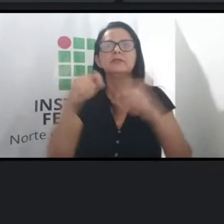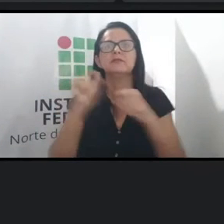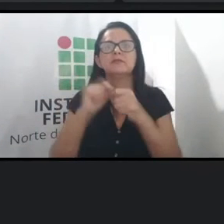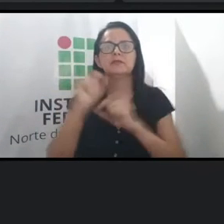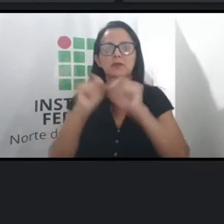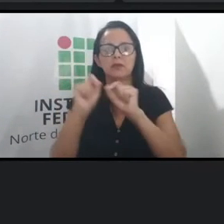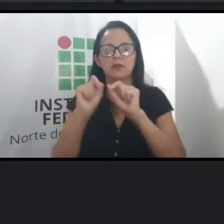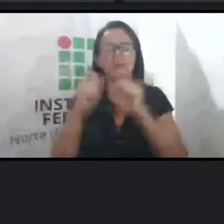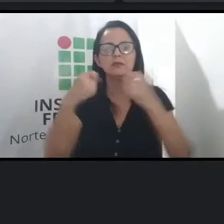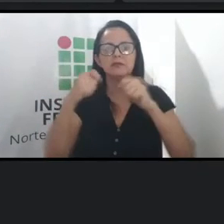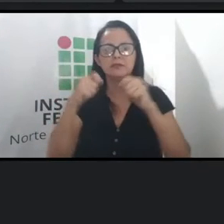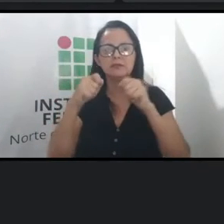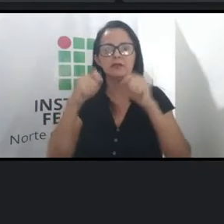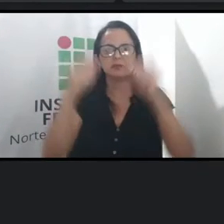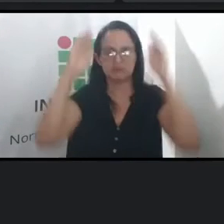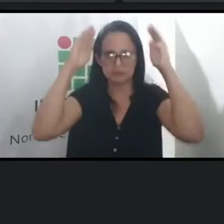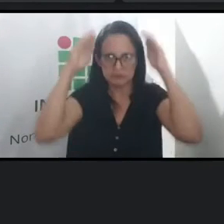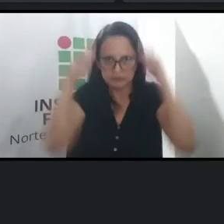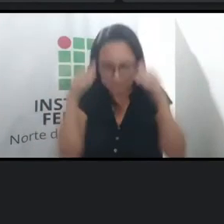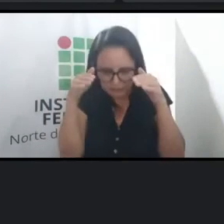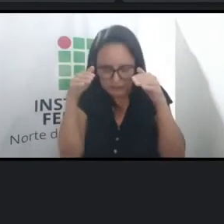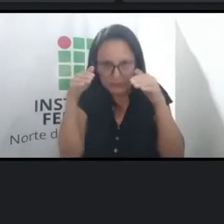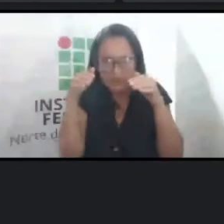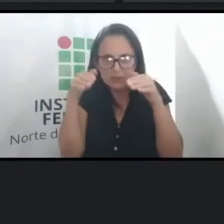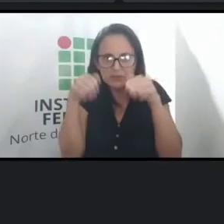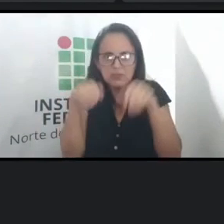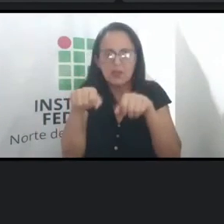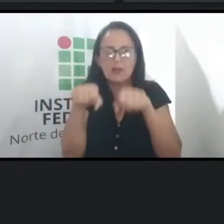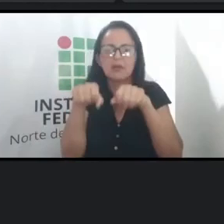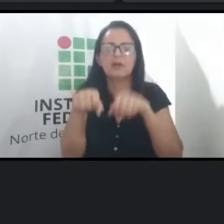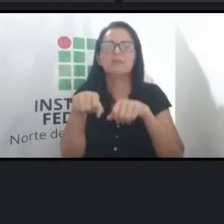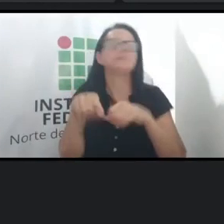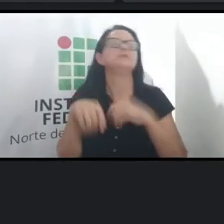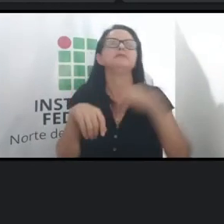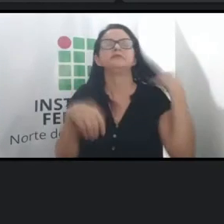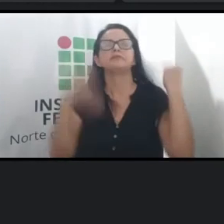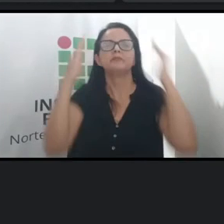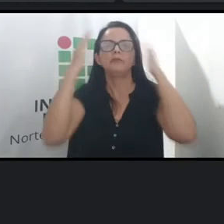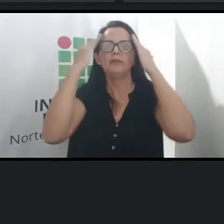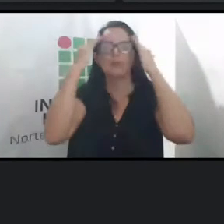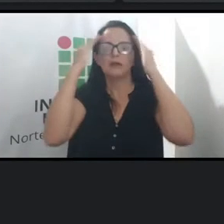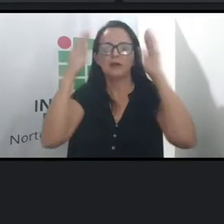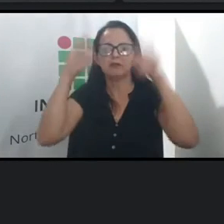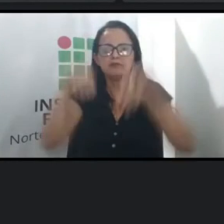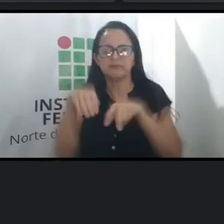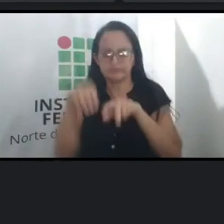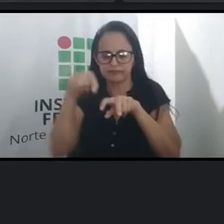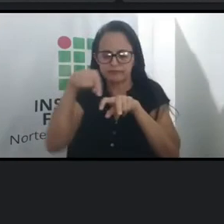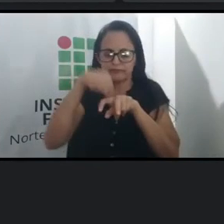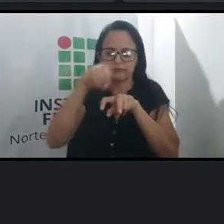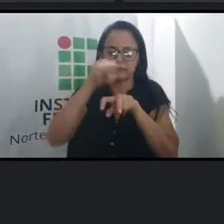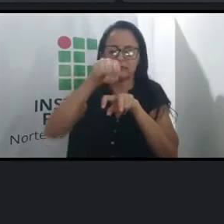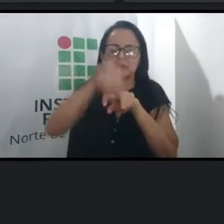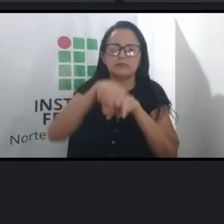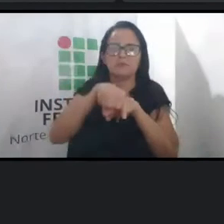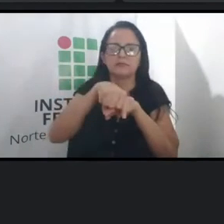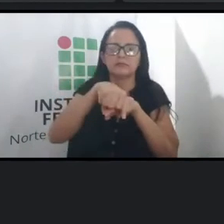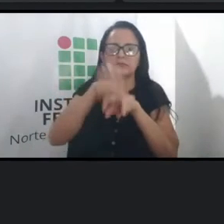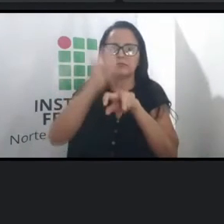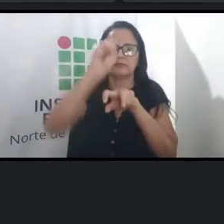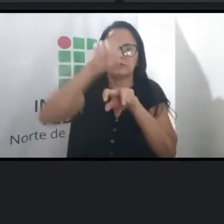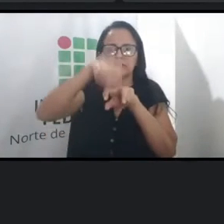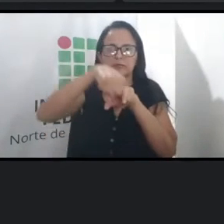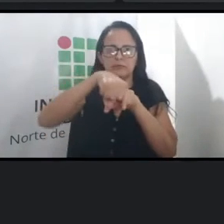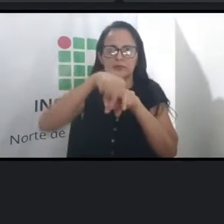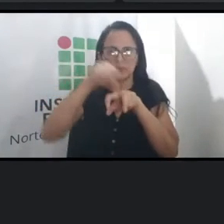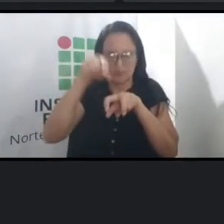e colocar o joelho entre as pernas. Colocar a cabeça entre os joelhos. Para quê? Para que eu diminua a superfície